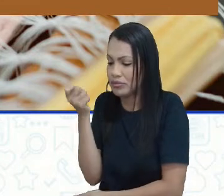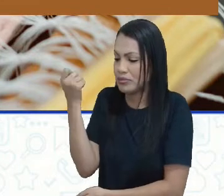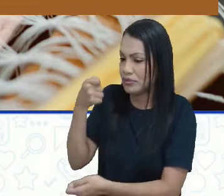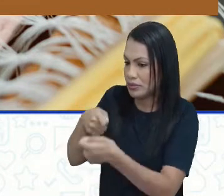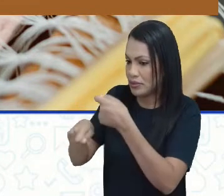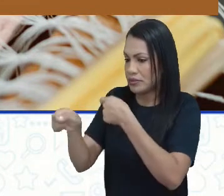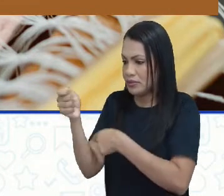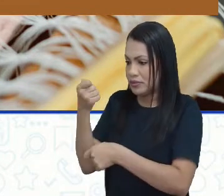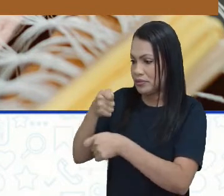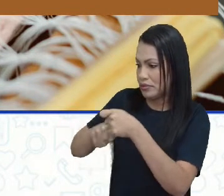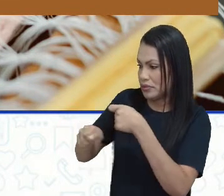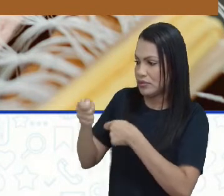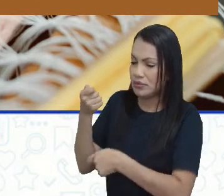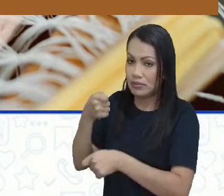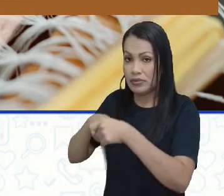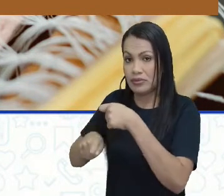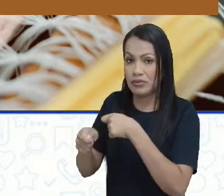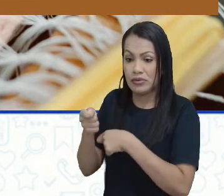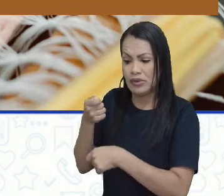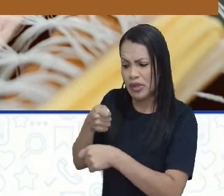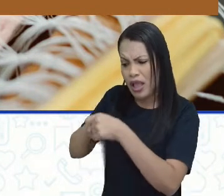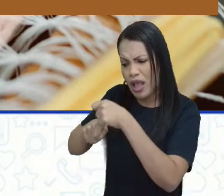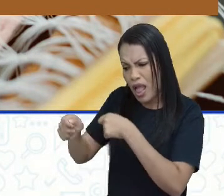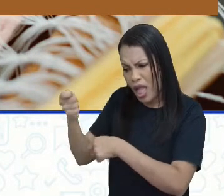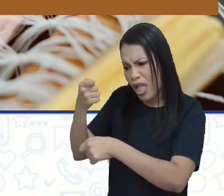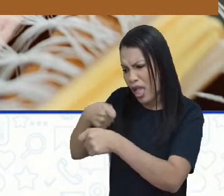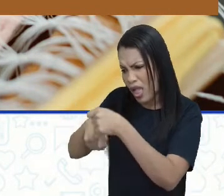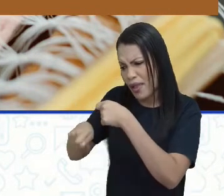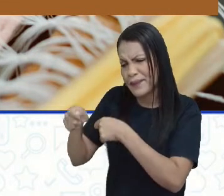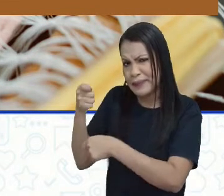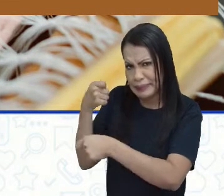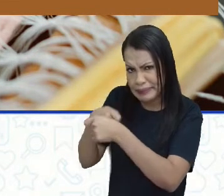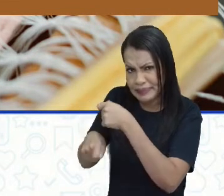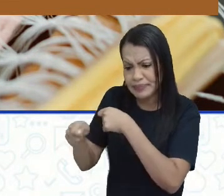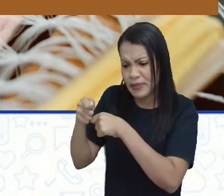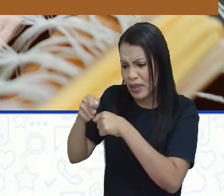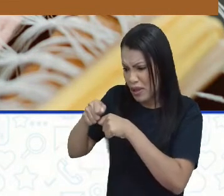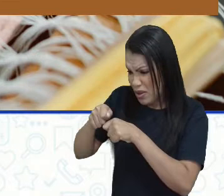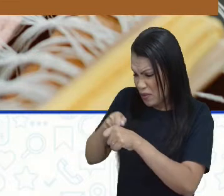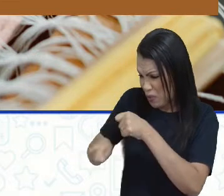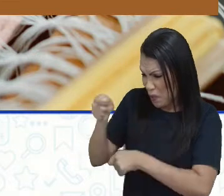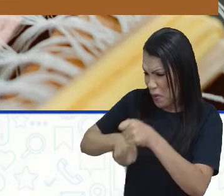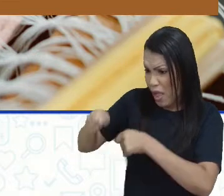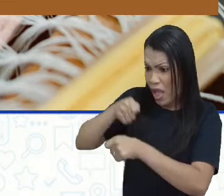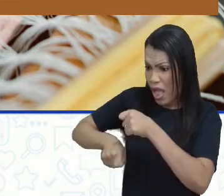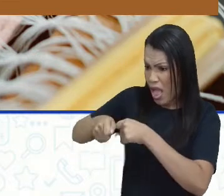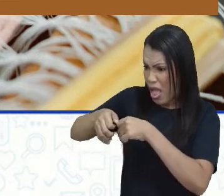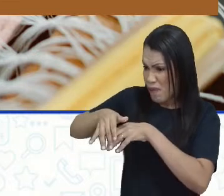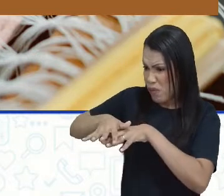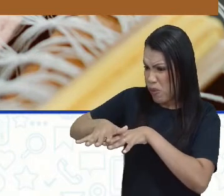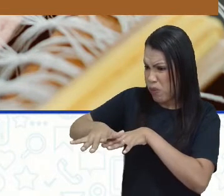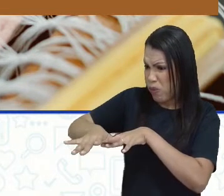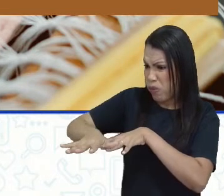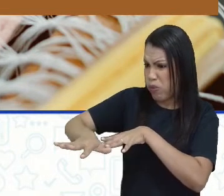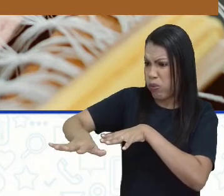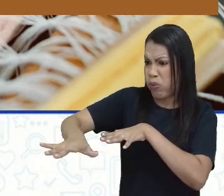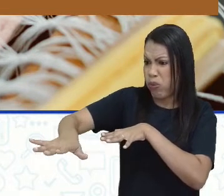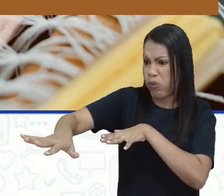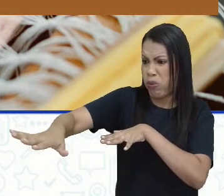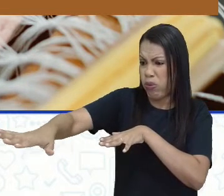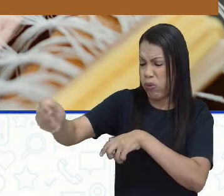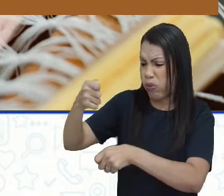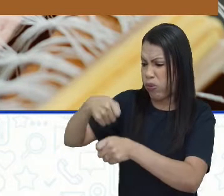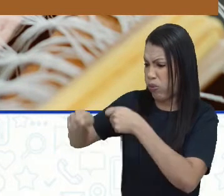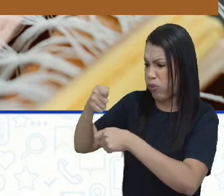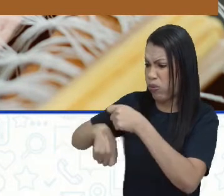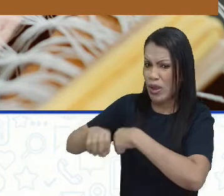para tecer o tecido dela. Em longo tapete que nunca acabava. Se era forte demais o sol e